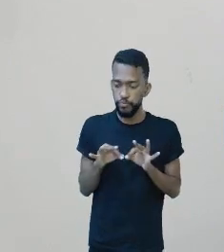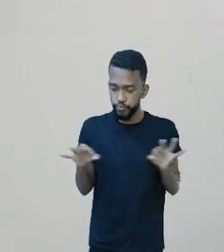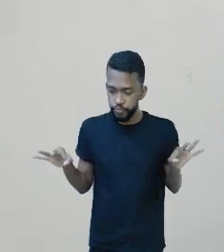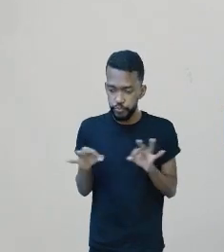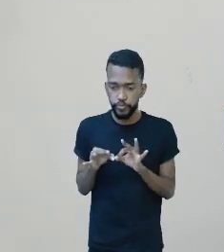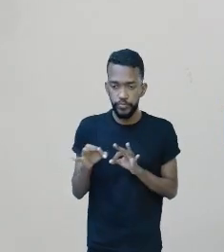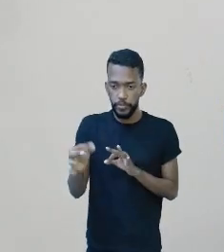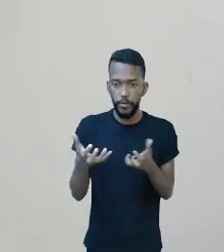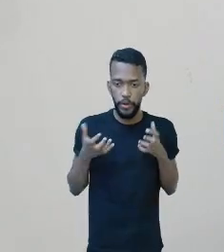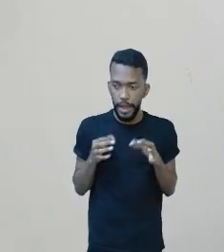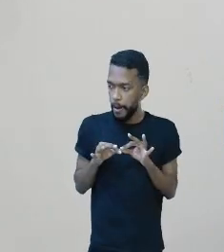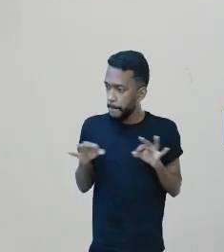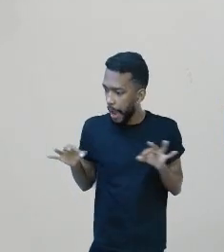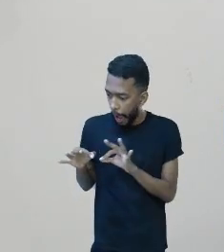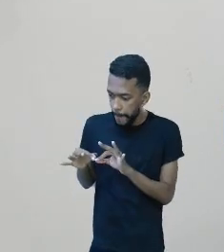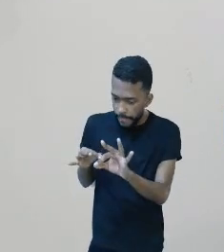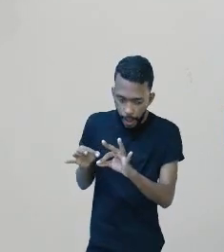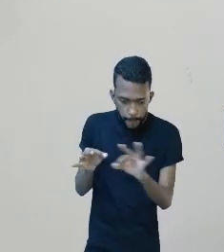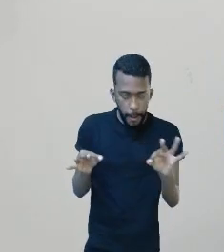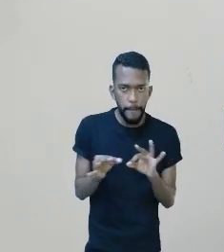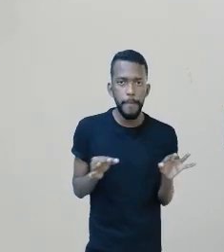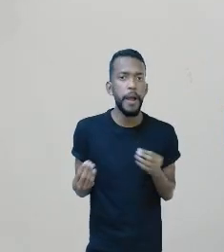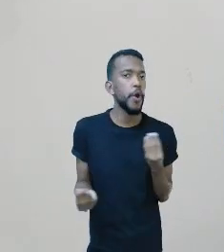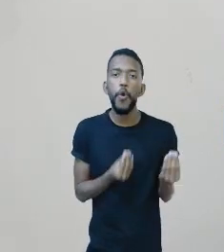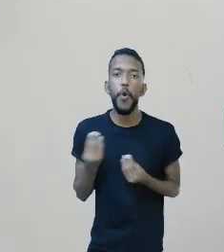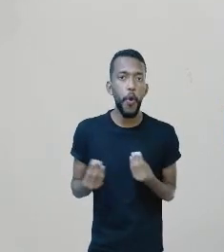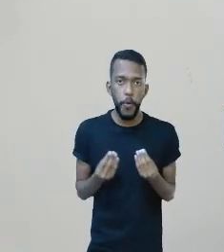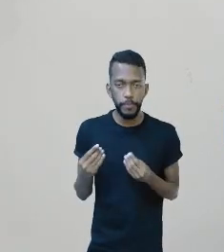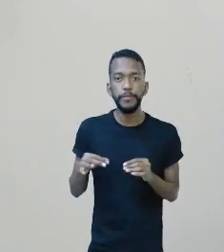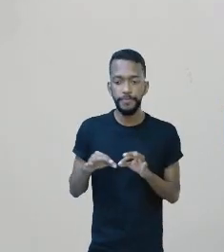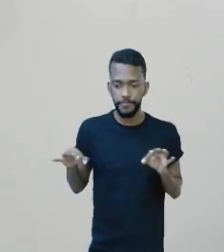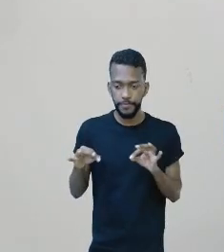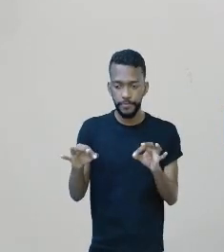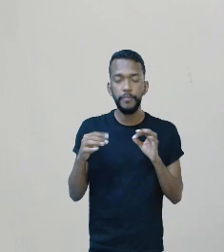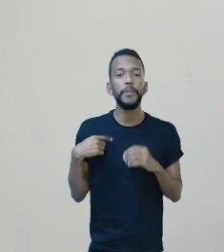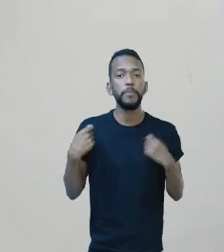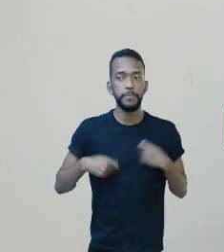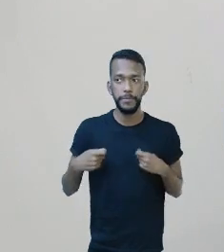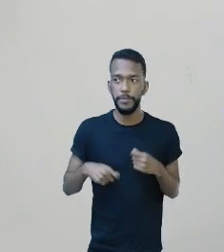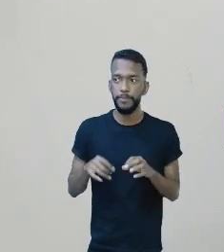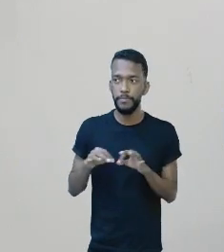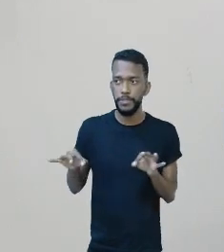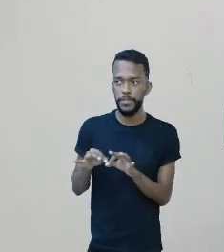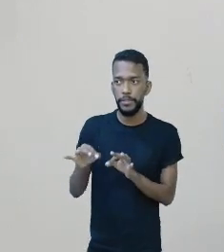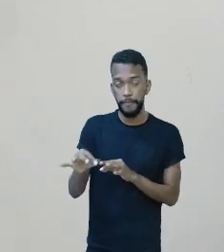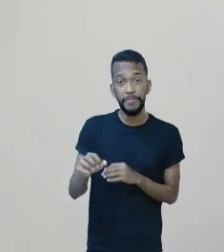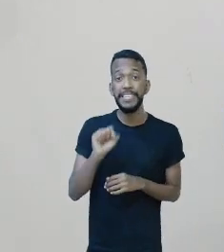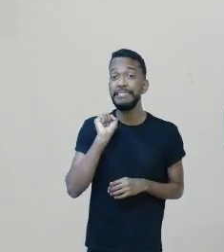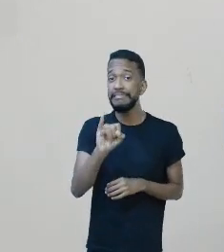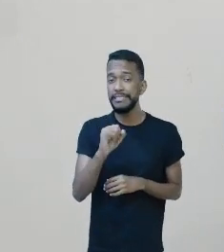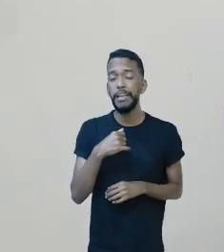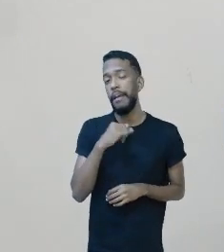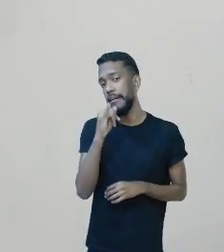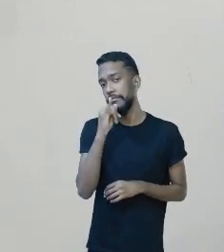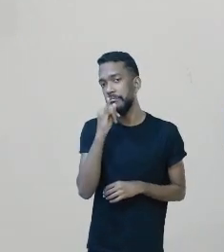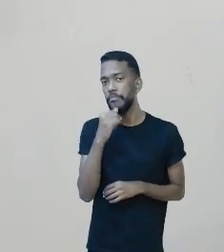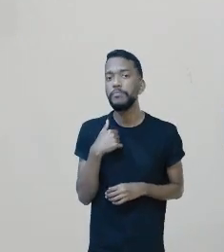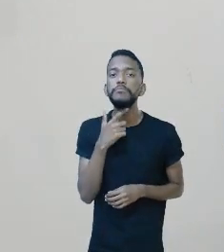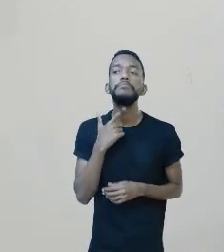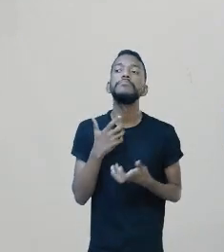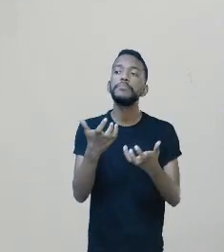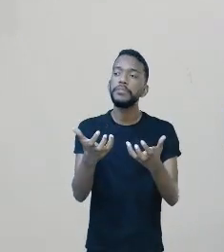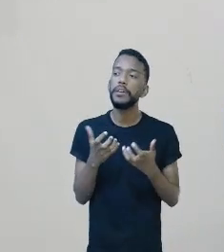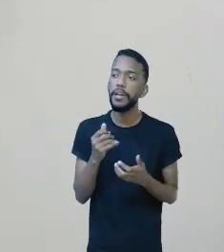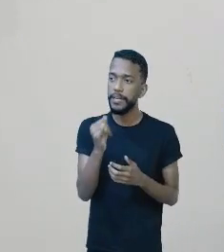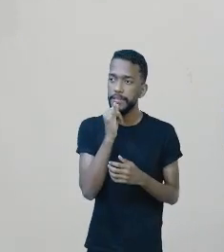o comprimento da sala, então a minha grandeza é comprimento, tá? E se eu, por exemplo,